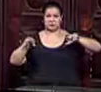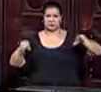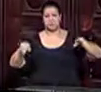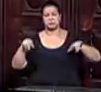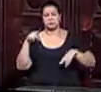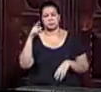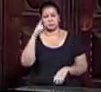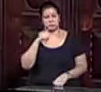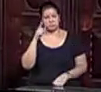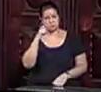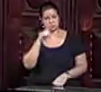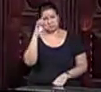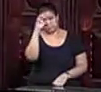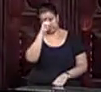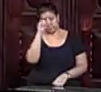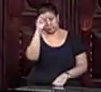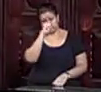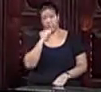inclusive